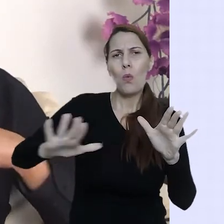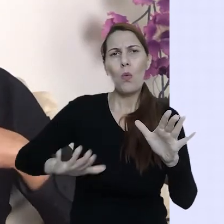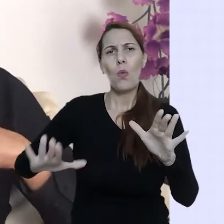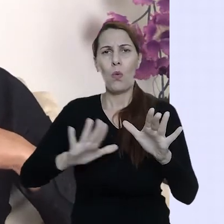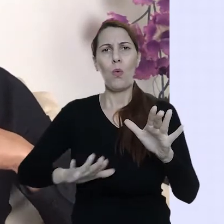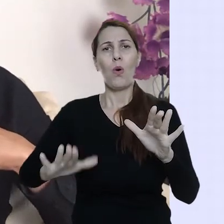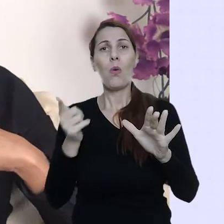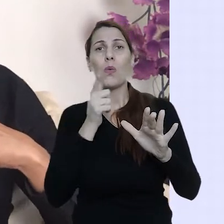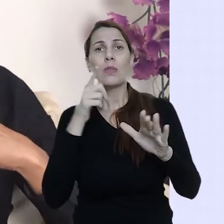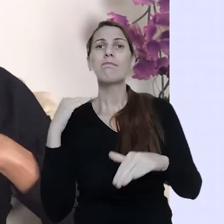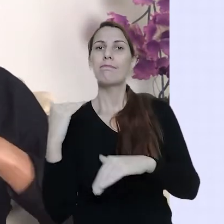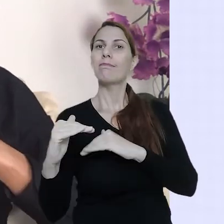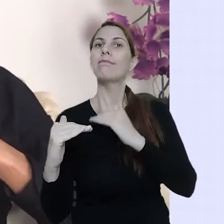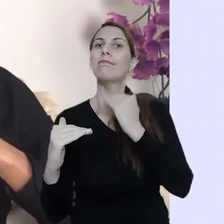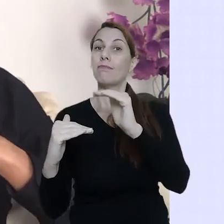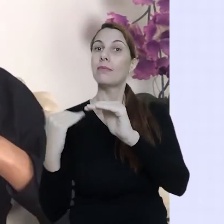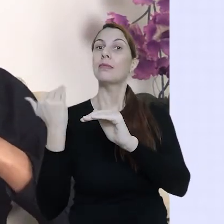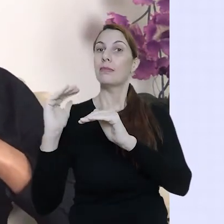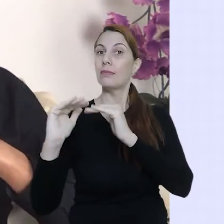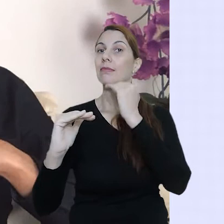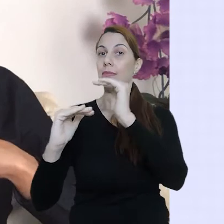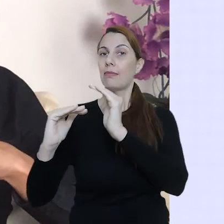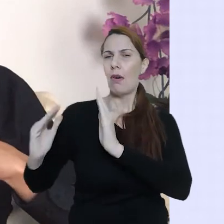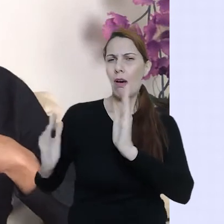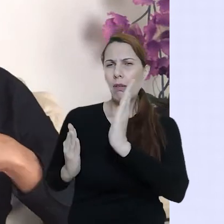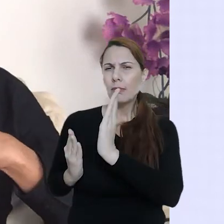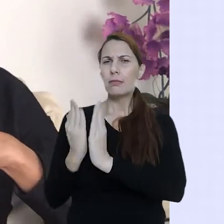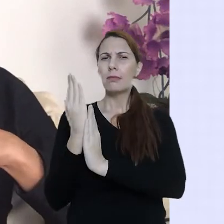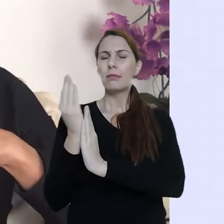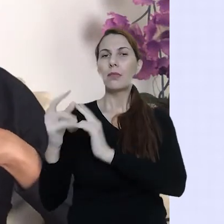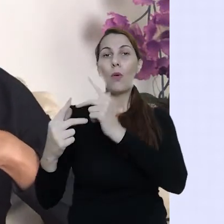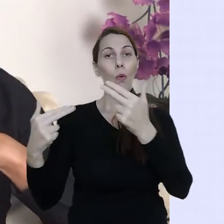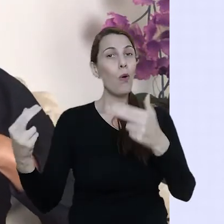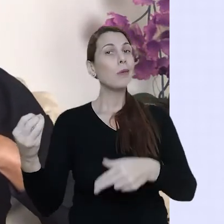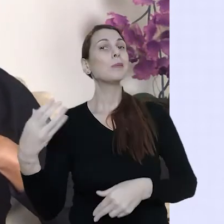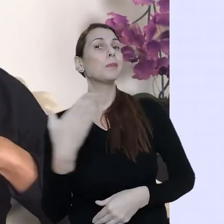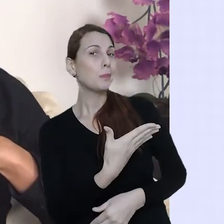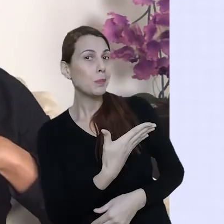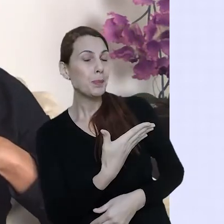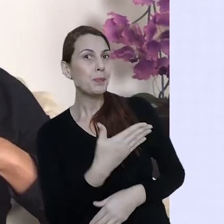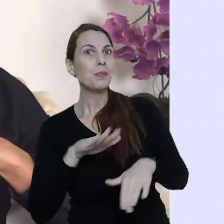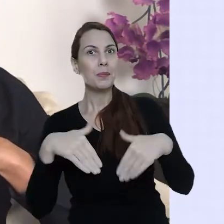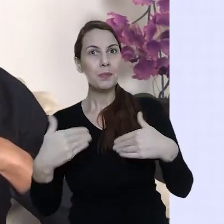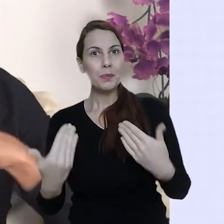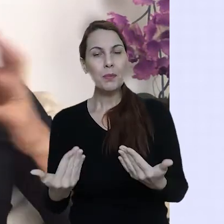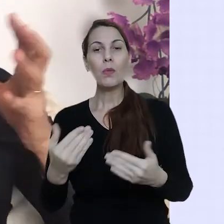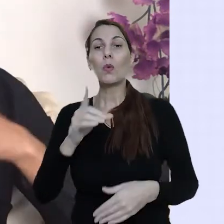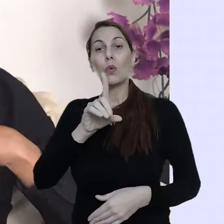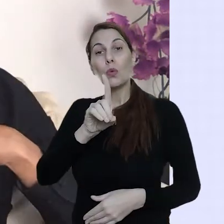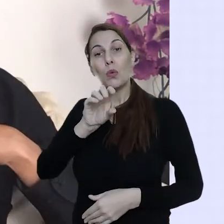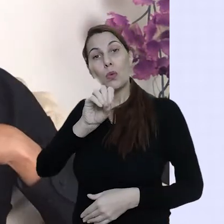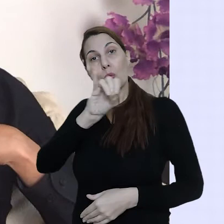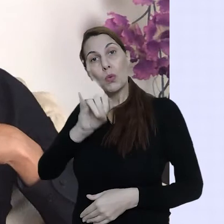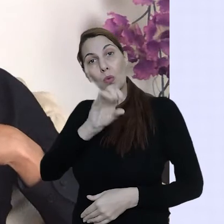e começarmos a progredir na direção da inovação. E o